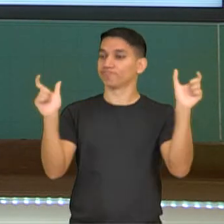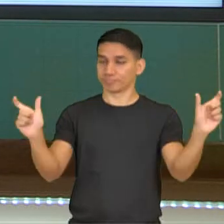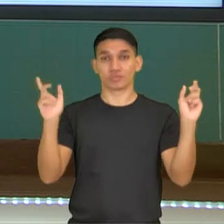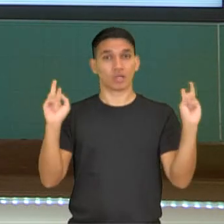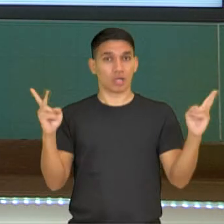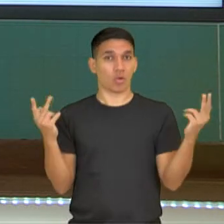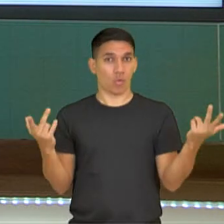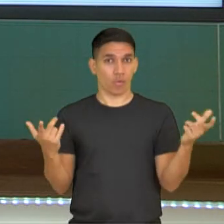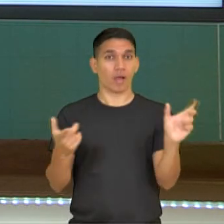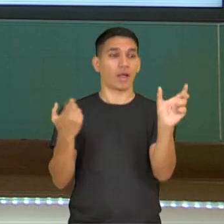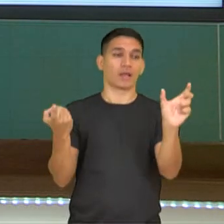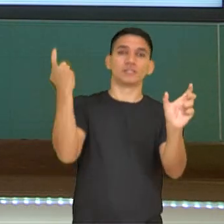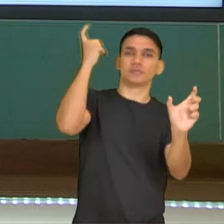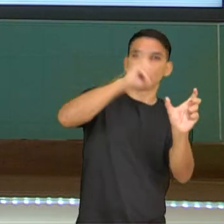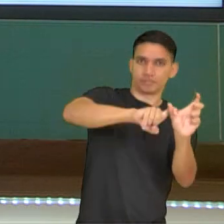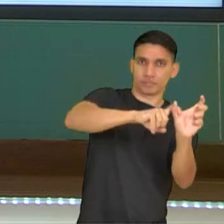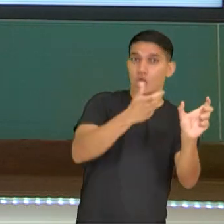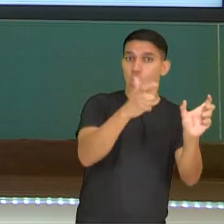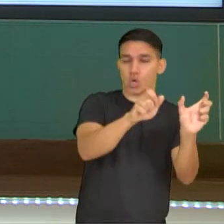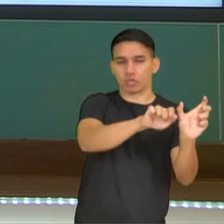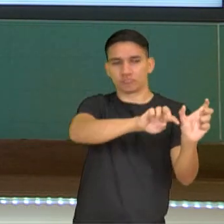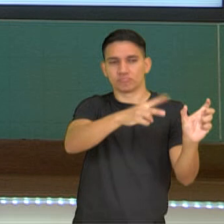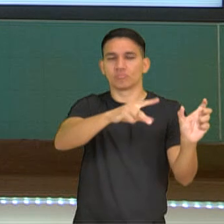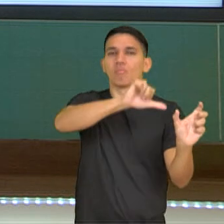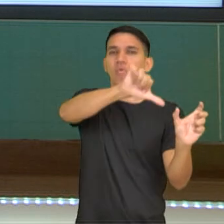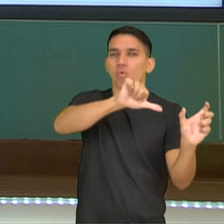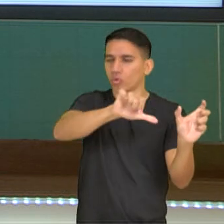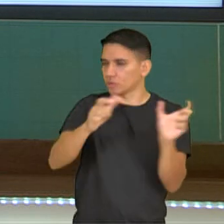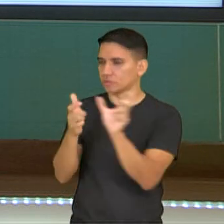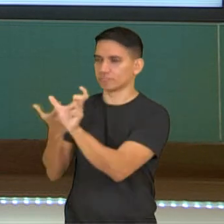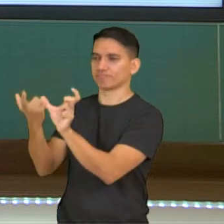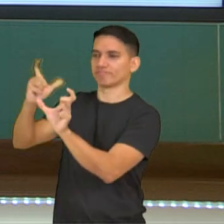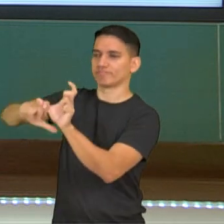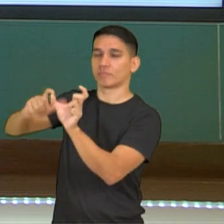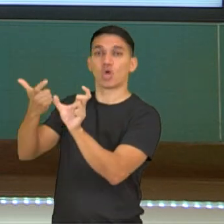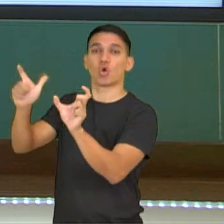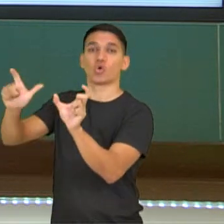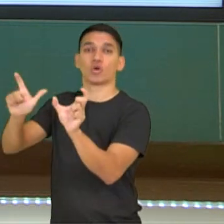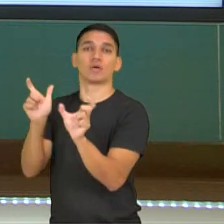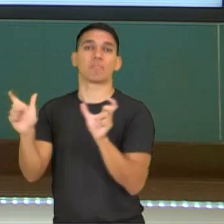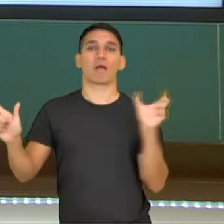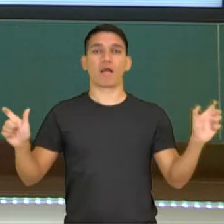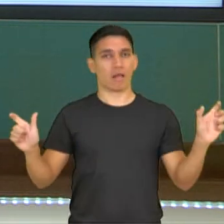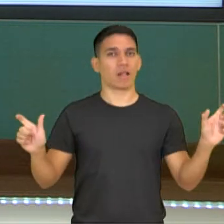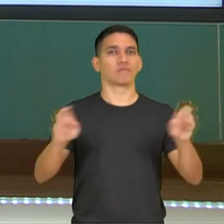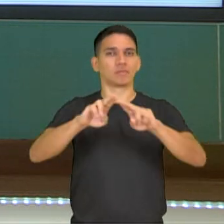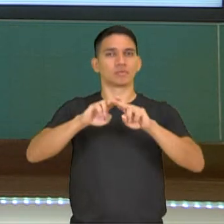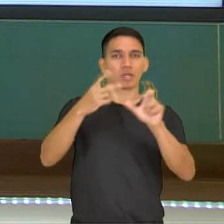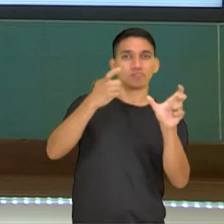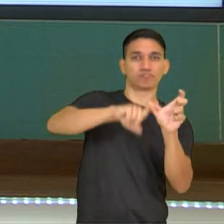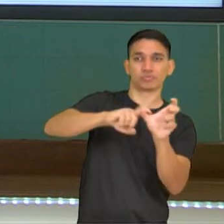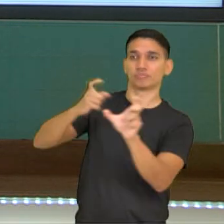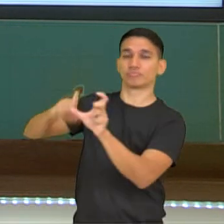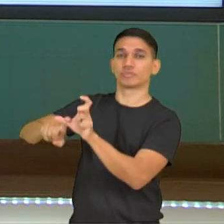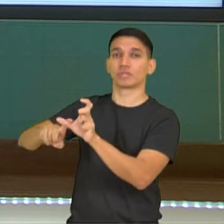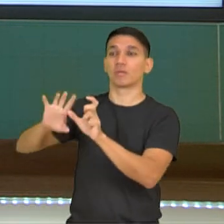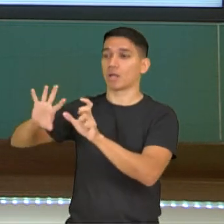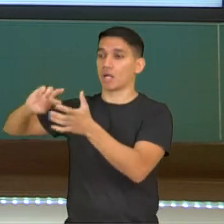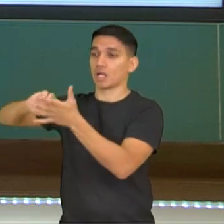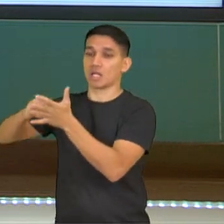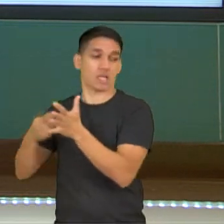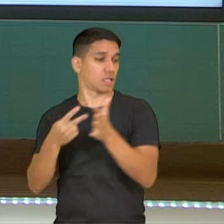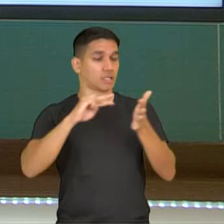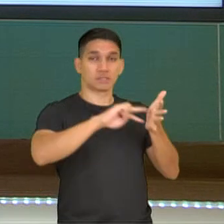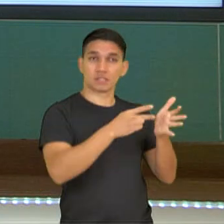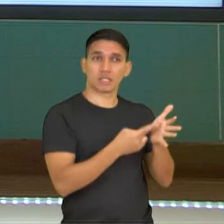partir desse radical eu posso fazer outras derivações e construir outras palavras, muitas vezes com significados,